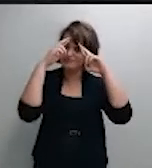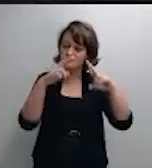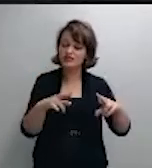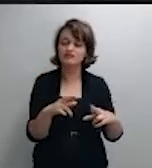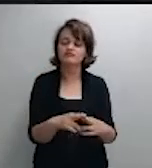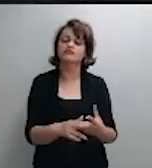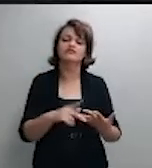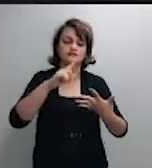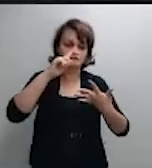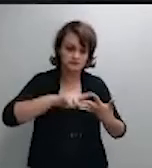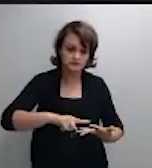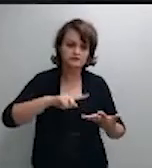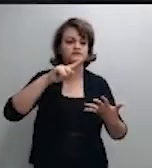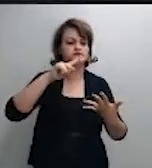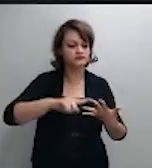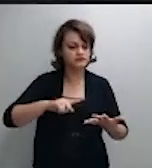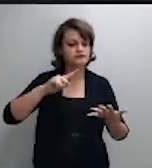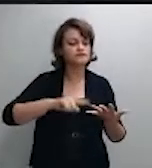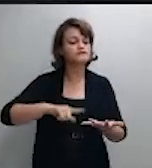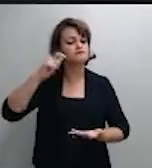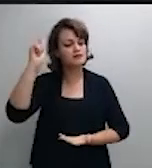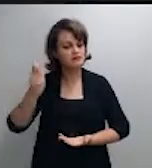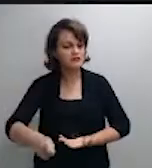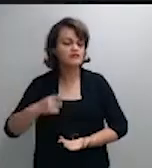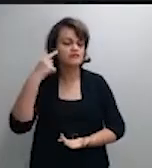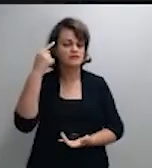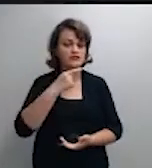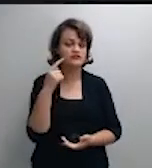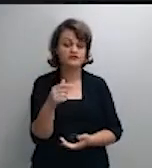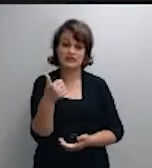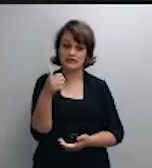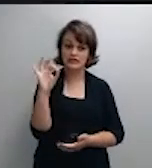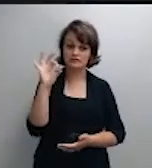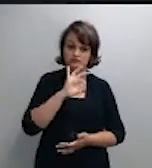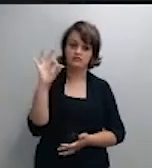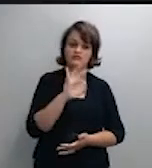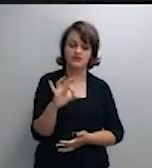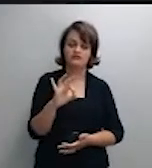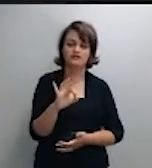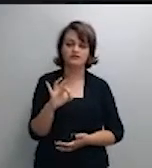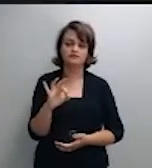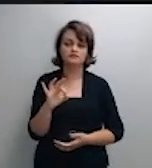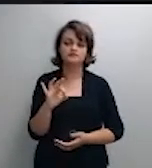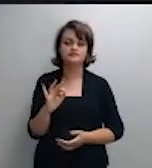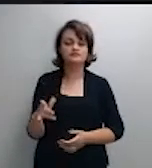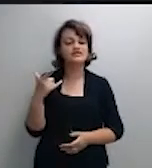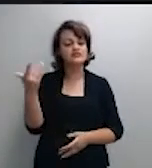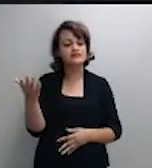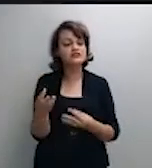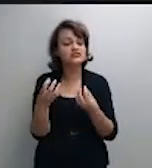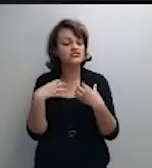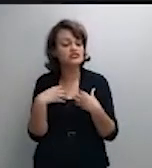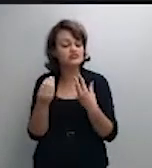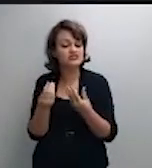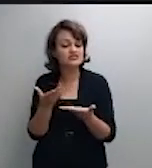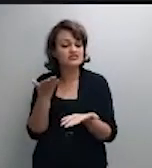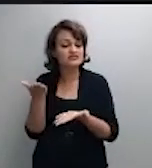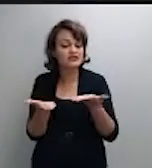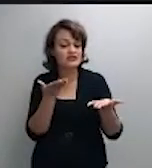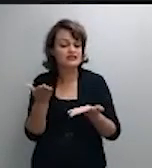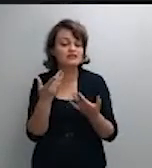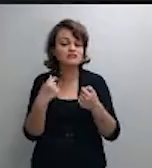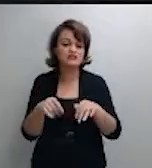honorários do advogado público e no patamar de no mínimo de 10%, que esse mesmo tratamento seja, por